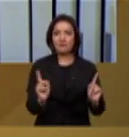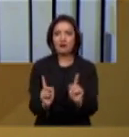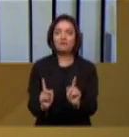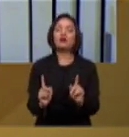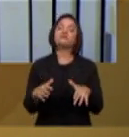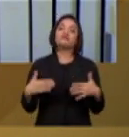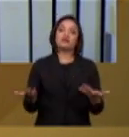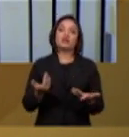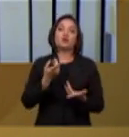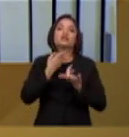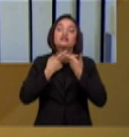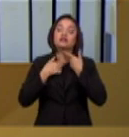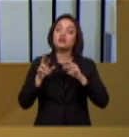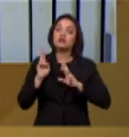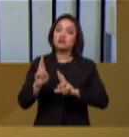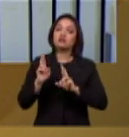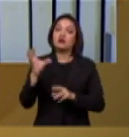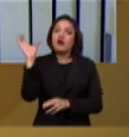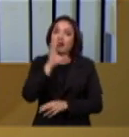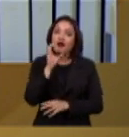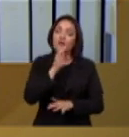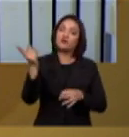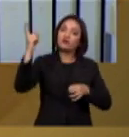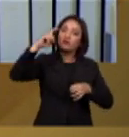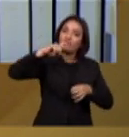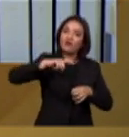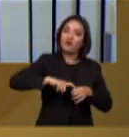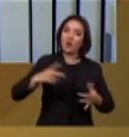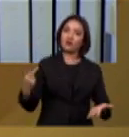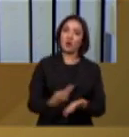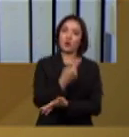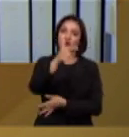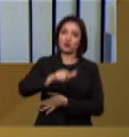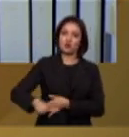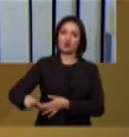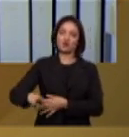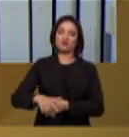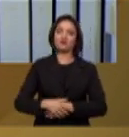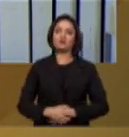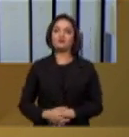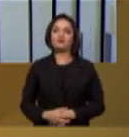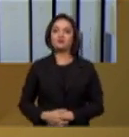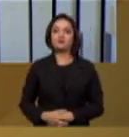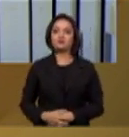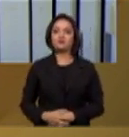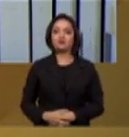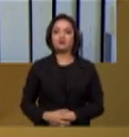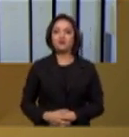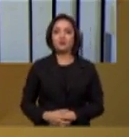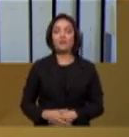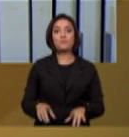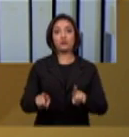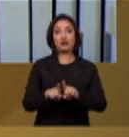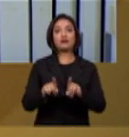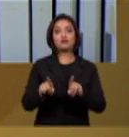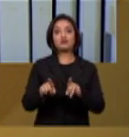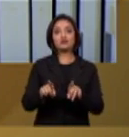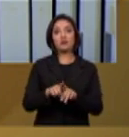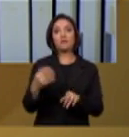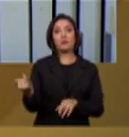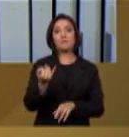esperamos que, o quanto antes, isso seja possível de voltar a ocorrer. Destaco que, neste primeiro